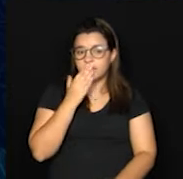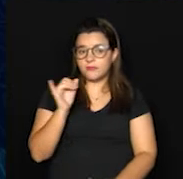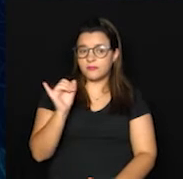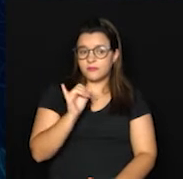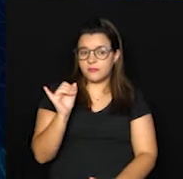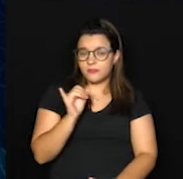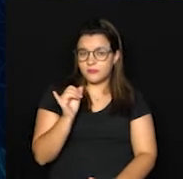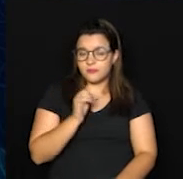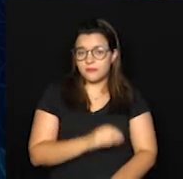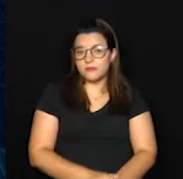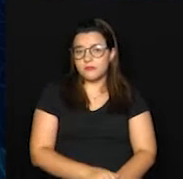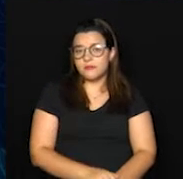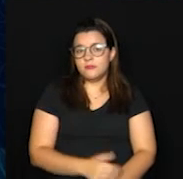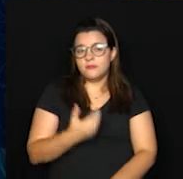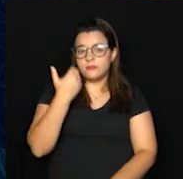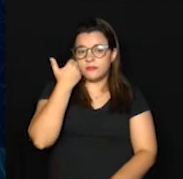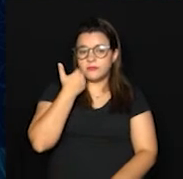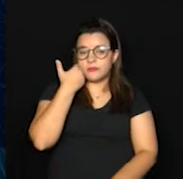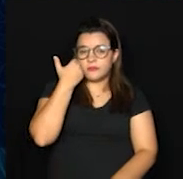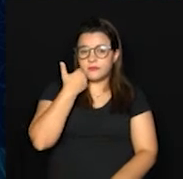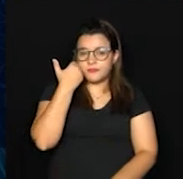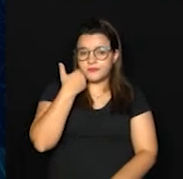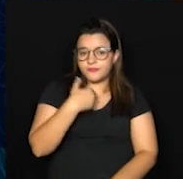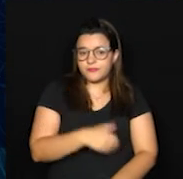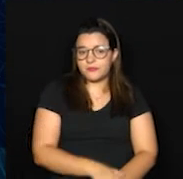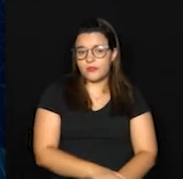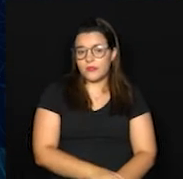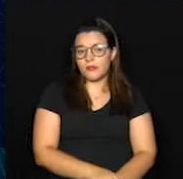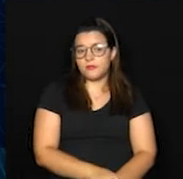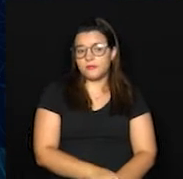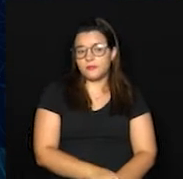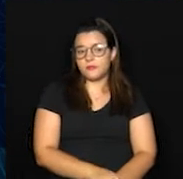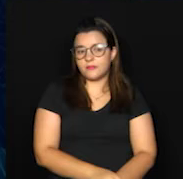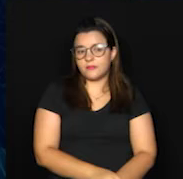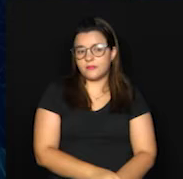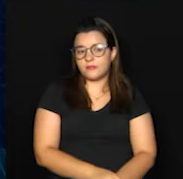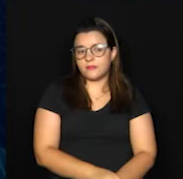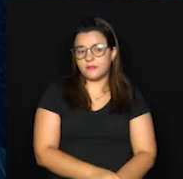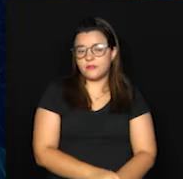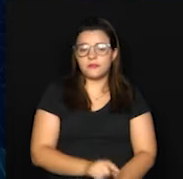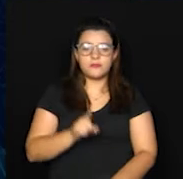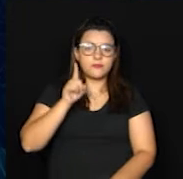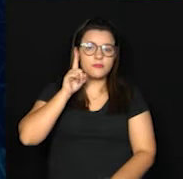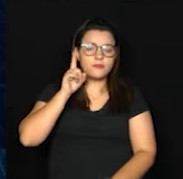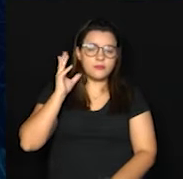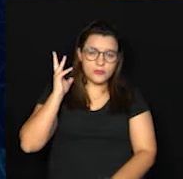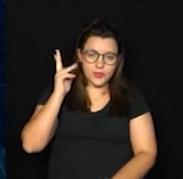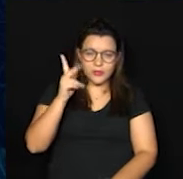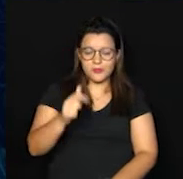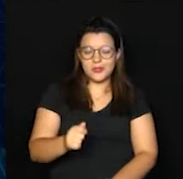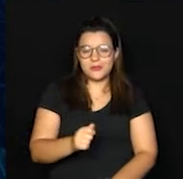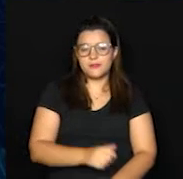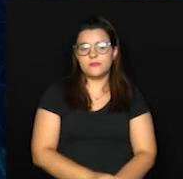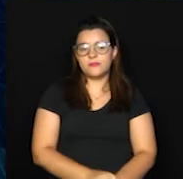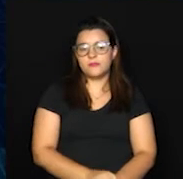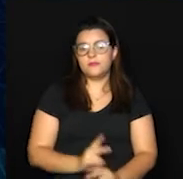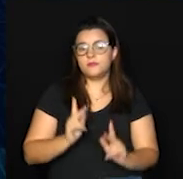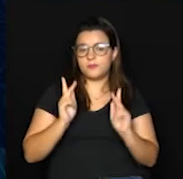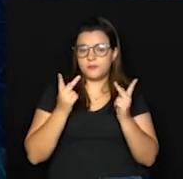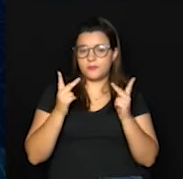Indaiatuba com 218, Santa Bárbara do Oeste com 189, Americana